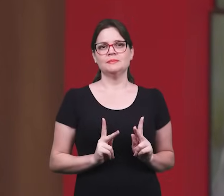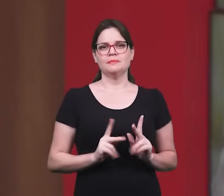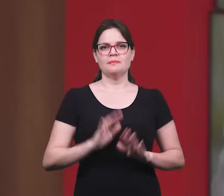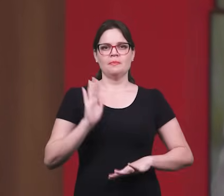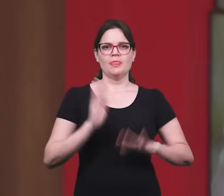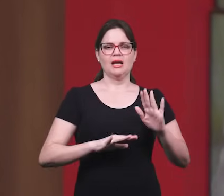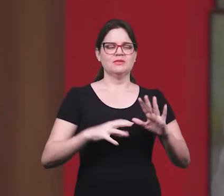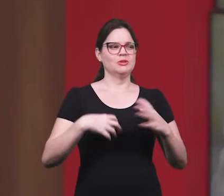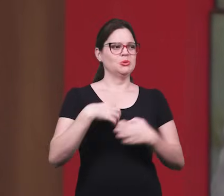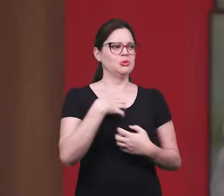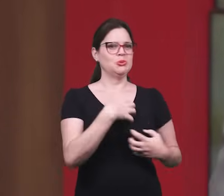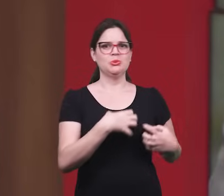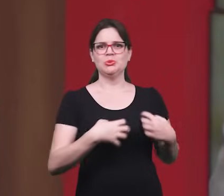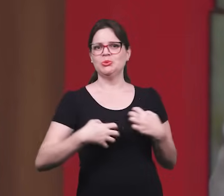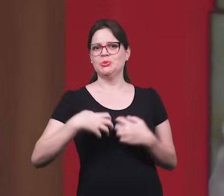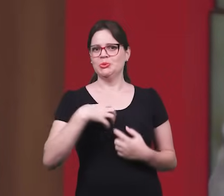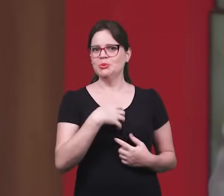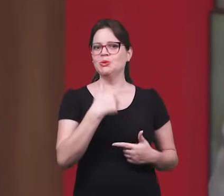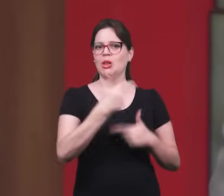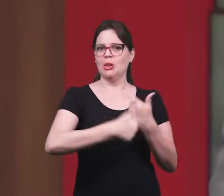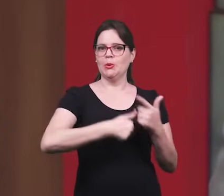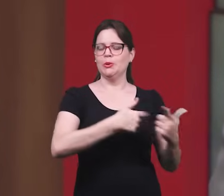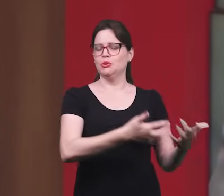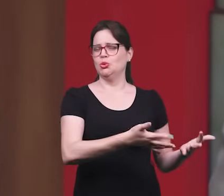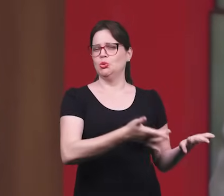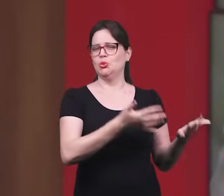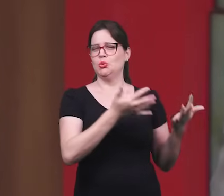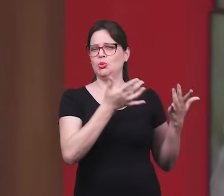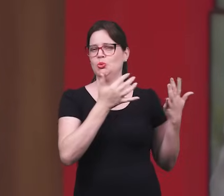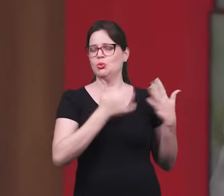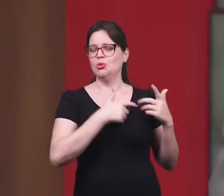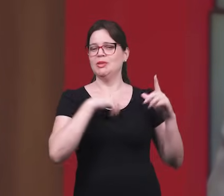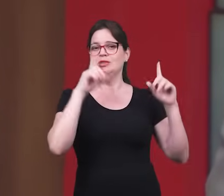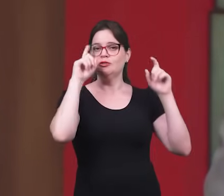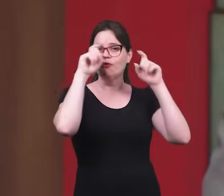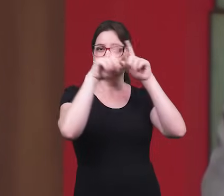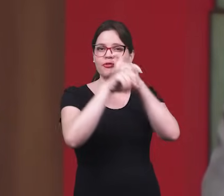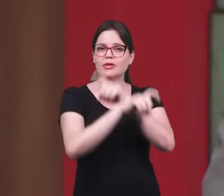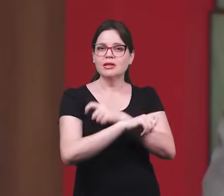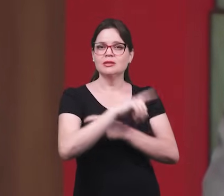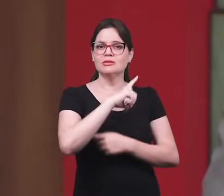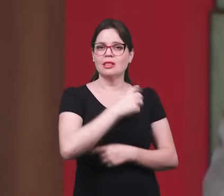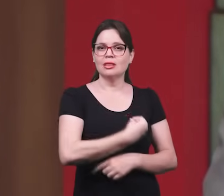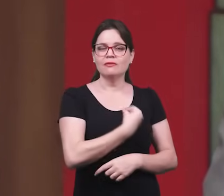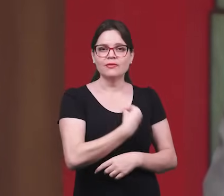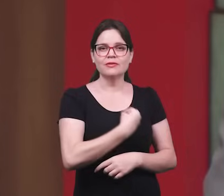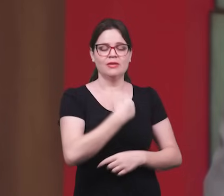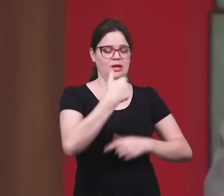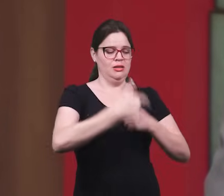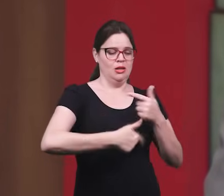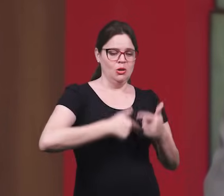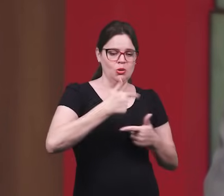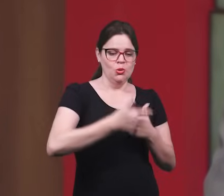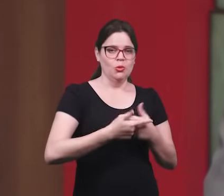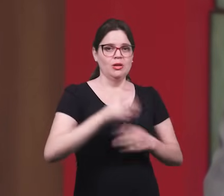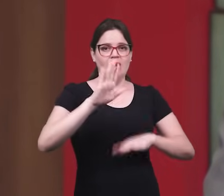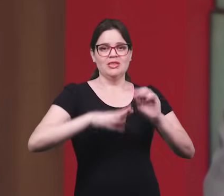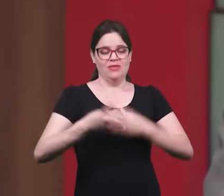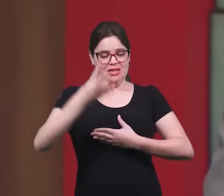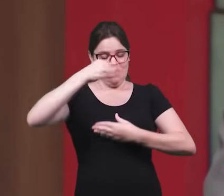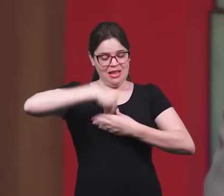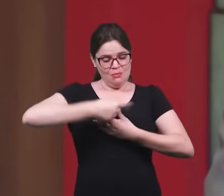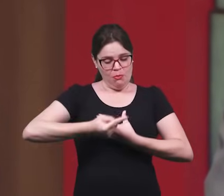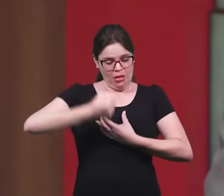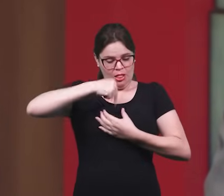daqueles conflitos que o servo tá vivendo daquelas dificuldades e da das suas lutas interiores os seus